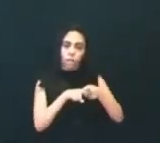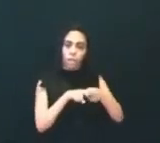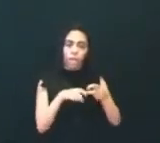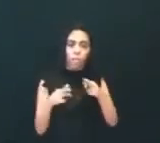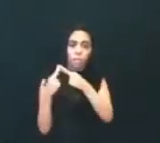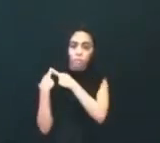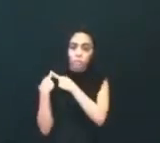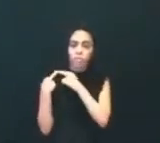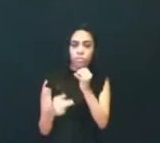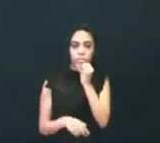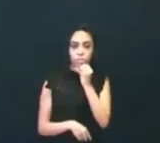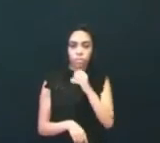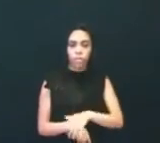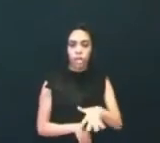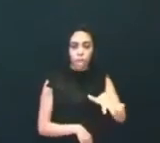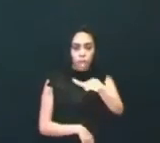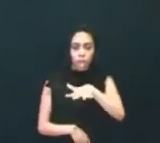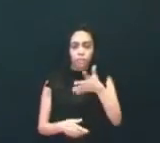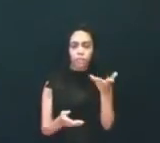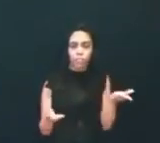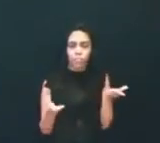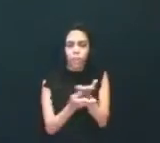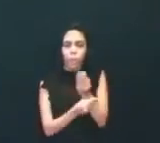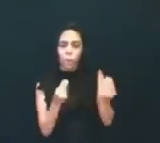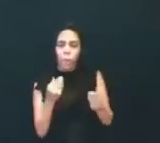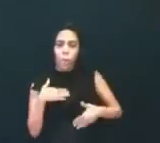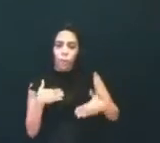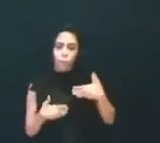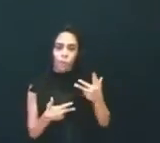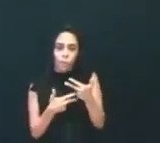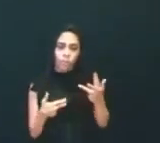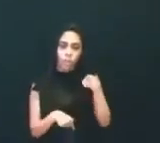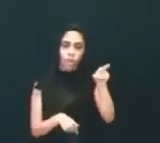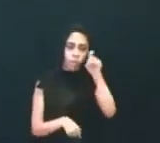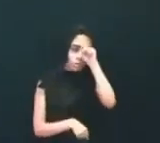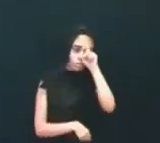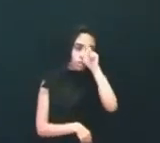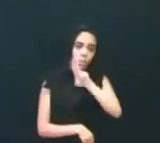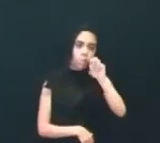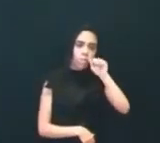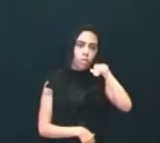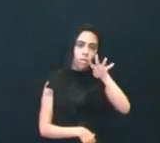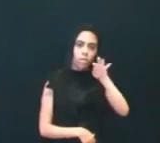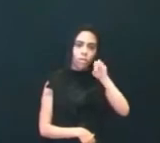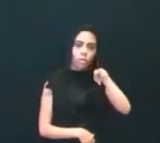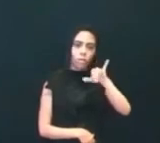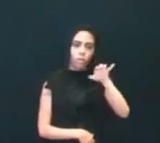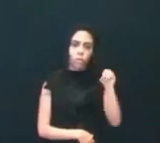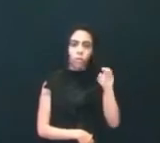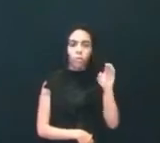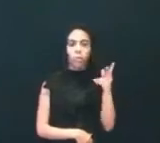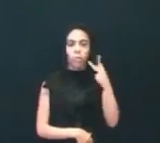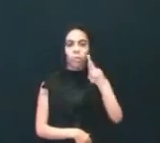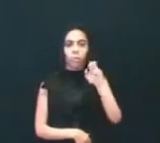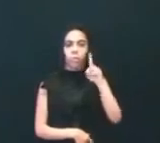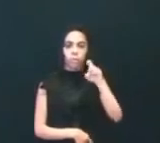responsável técnico pela unidade de transplante de medula óssea do Hospital Antônio Prudente. Por favor,